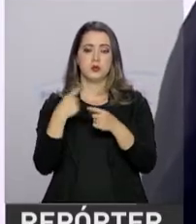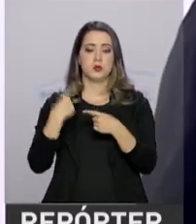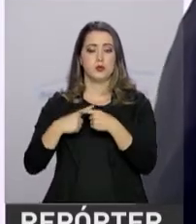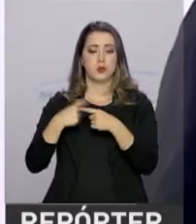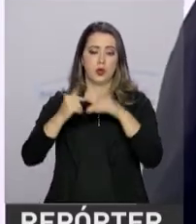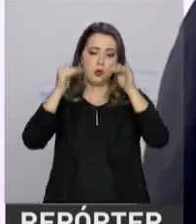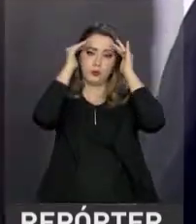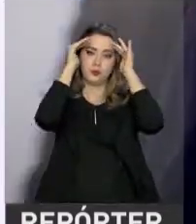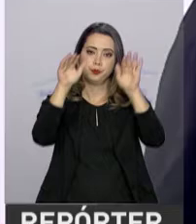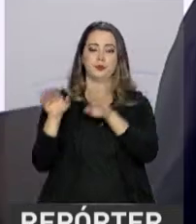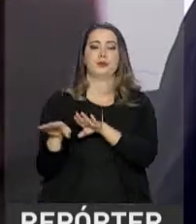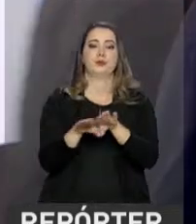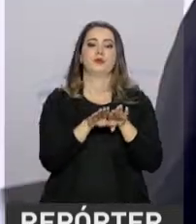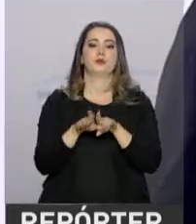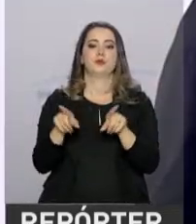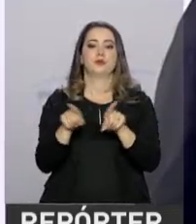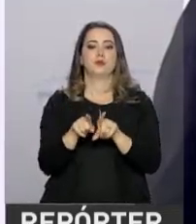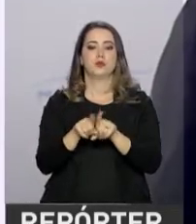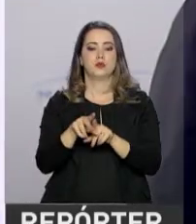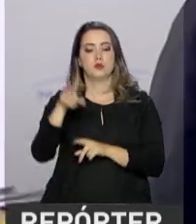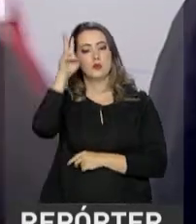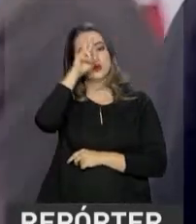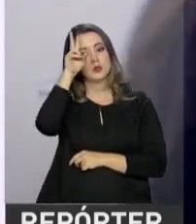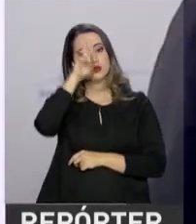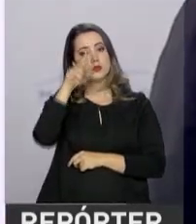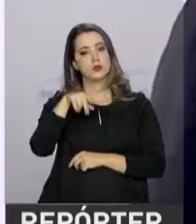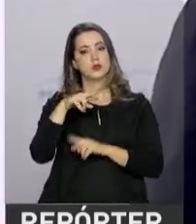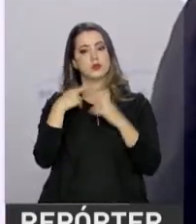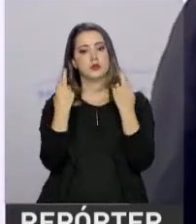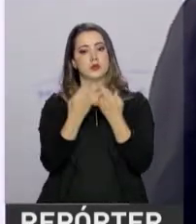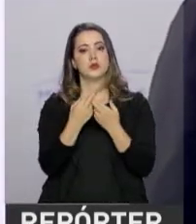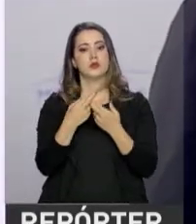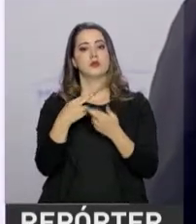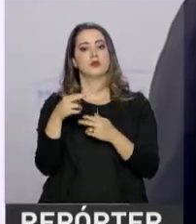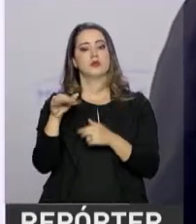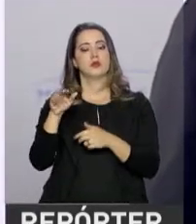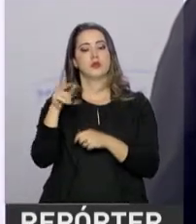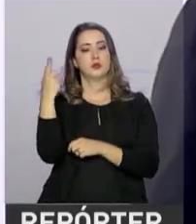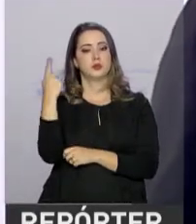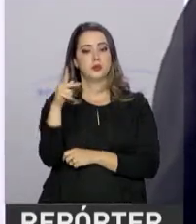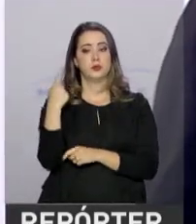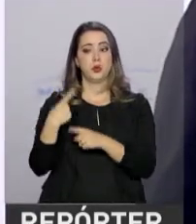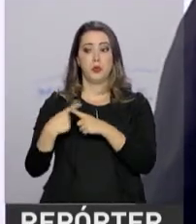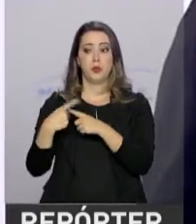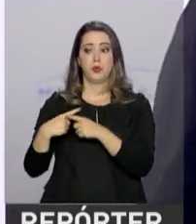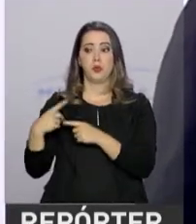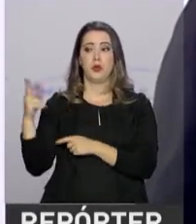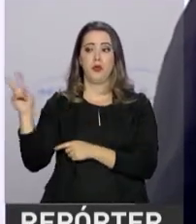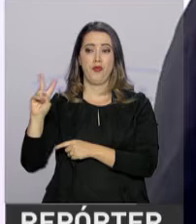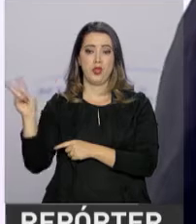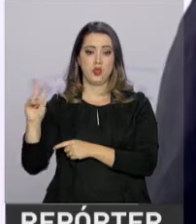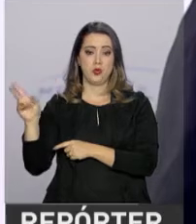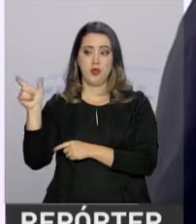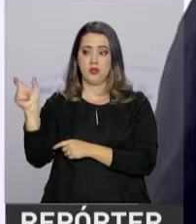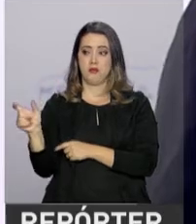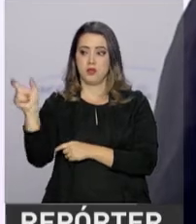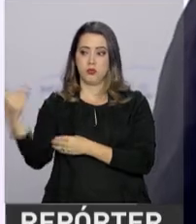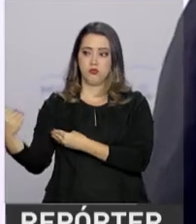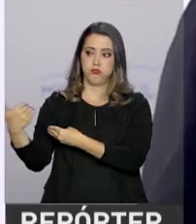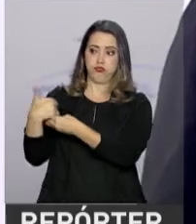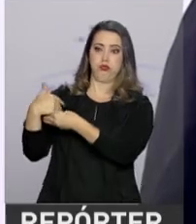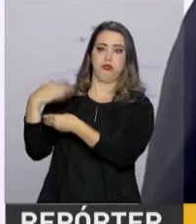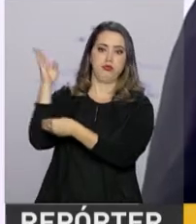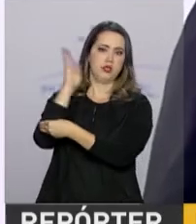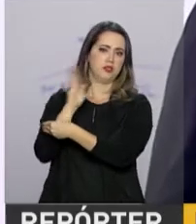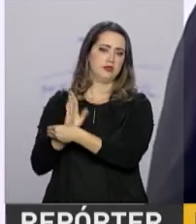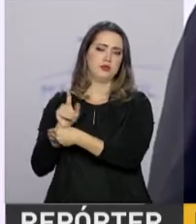também foi lembrado é que na reunião de assunção com a ida de milhares de venezuelanos para o brasil o presidente michel temer destacou